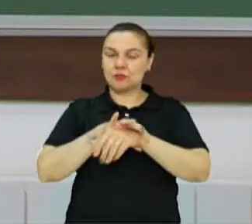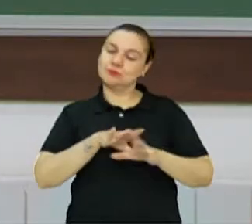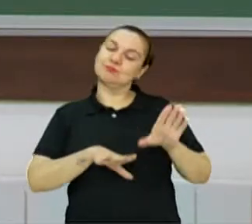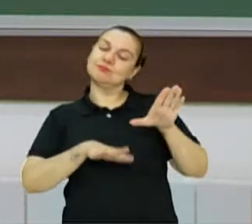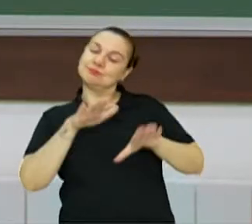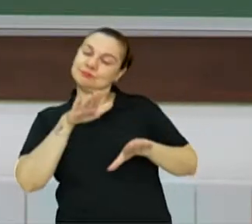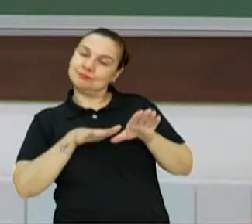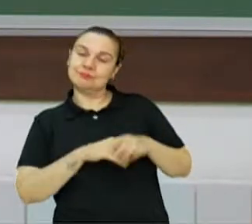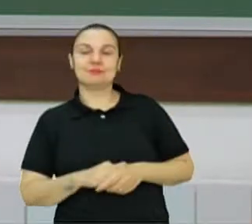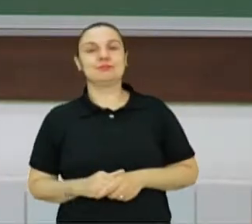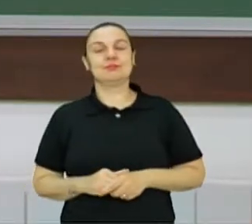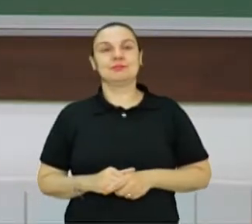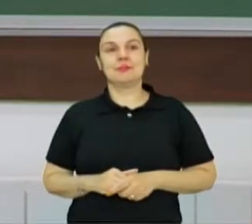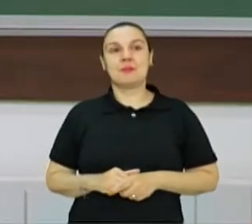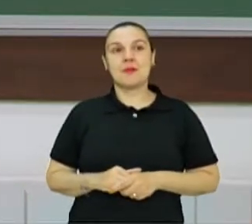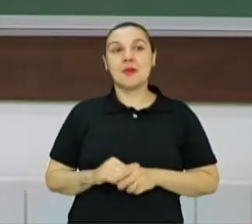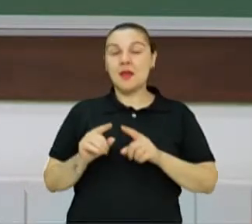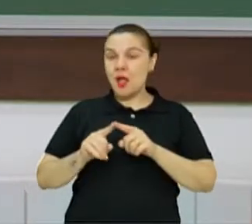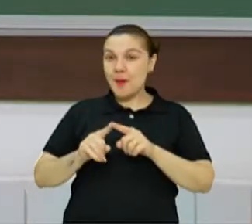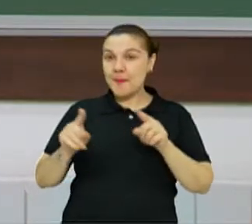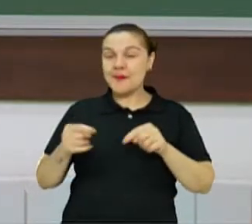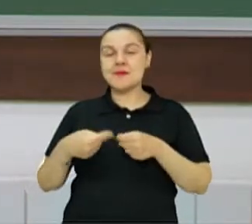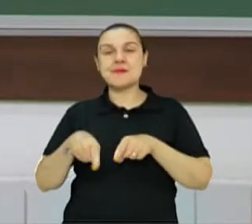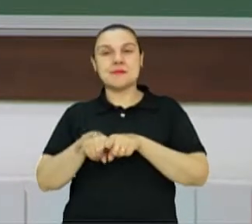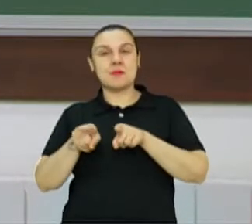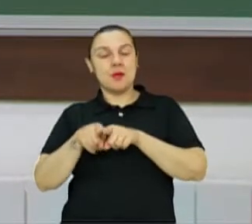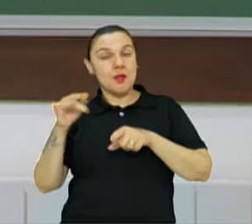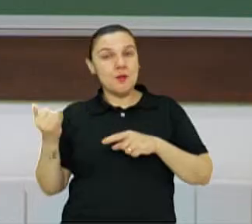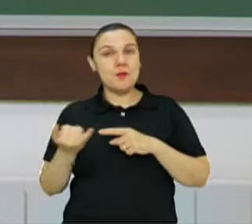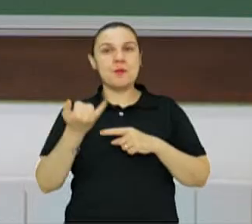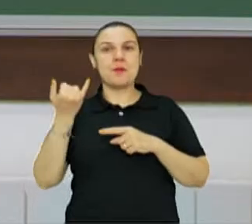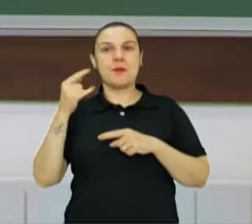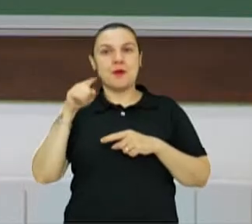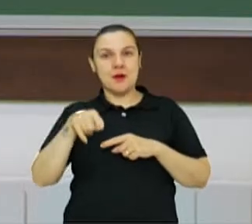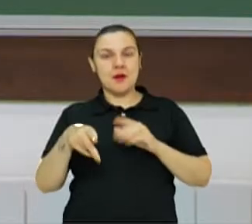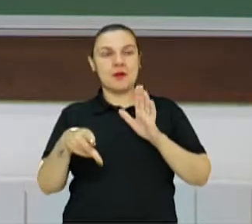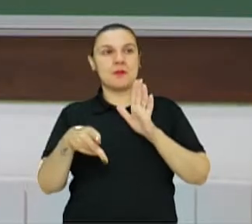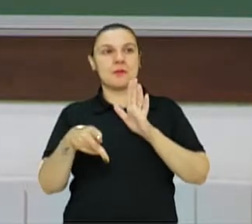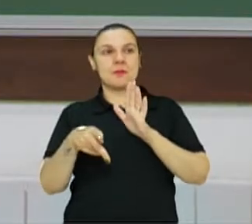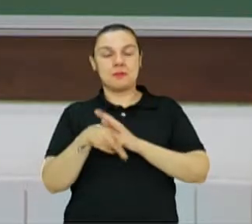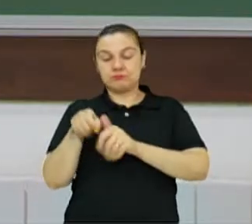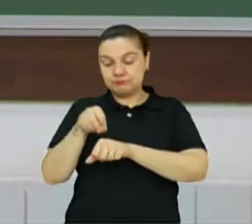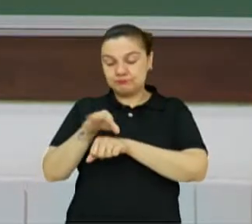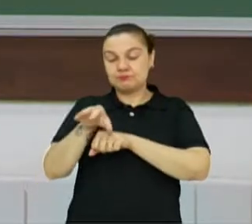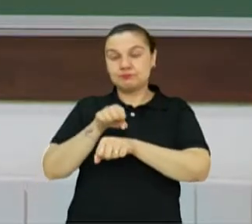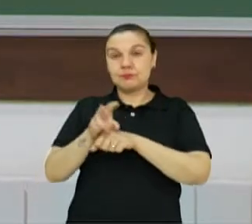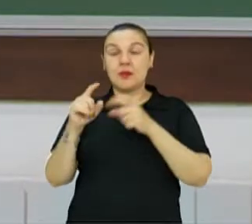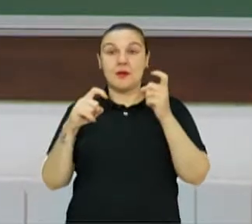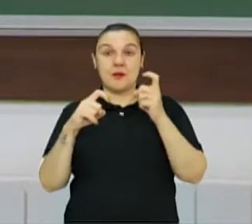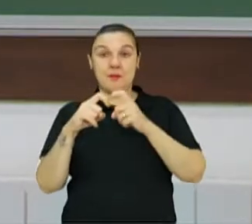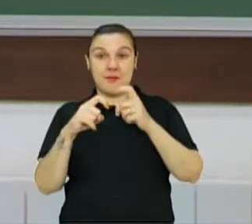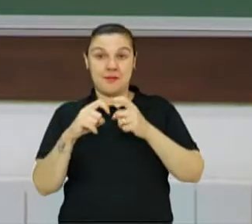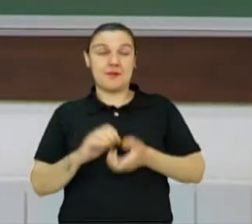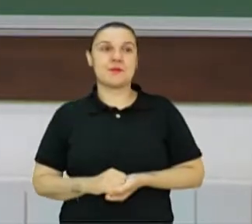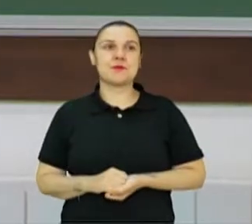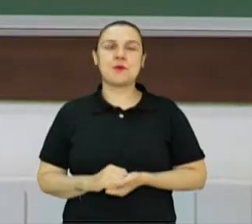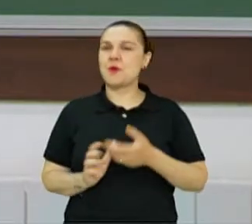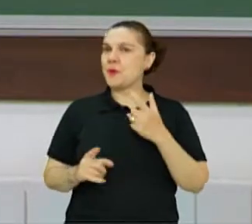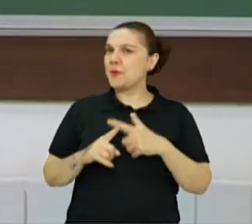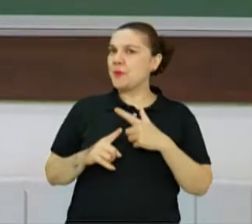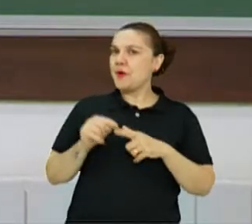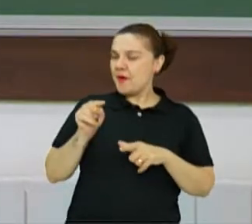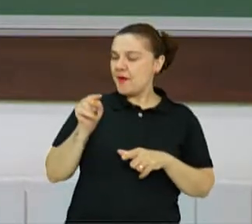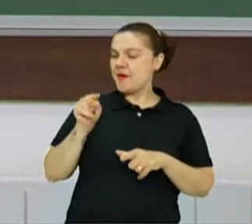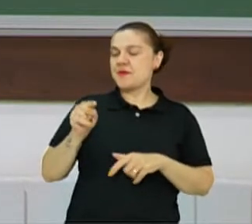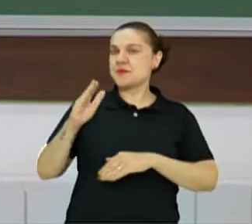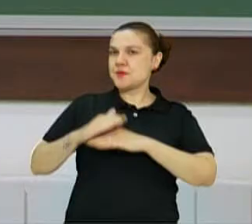nem tanto, tá? Nós vimos que o importante mesmo, é um aconselhamento médico. Por quê? Porque é